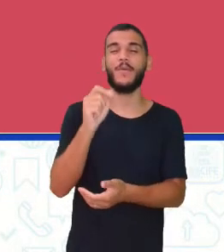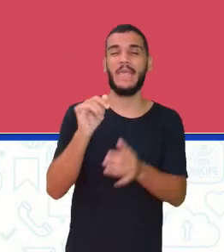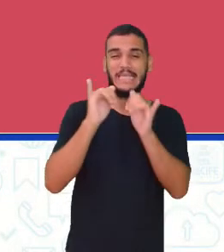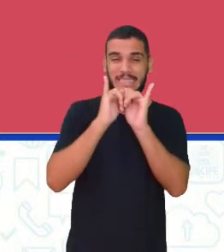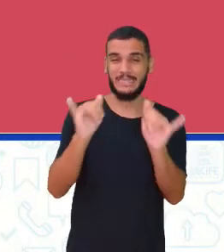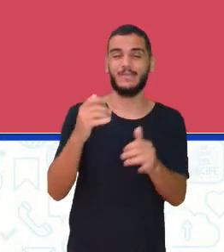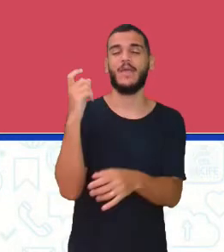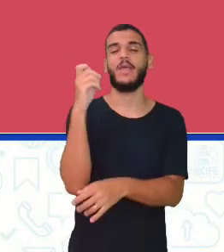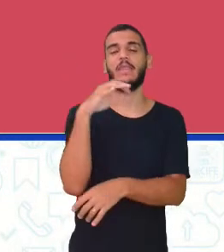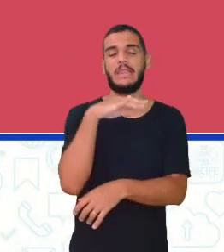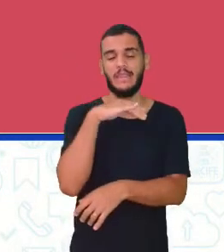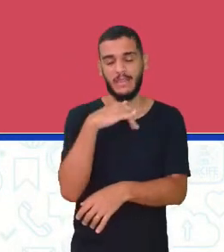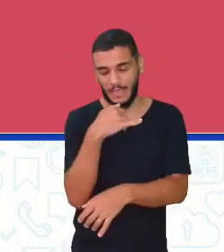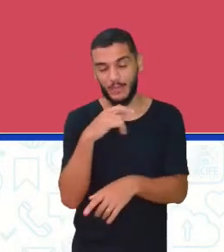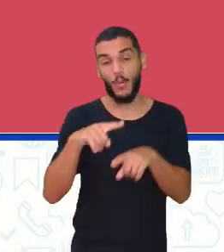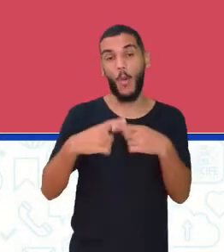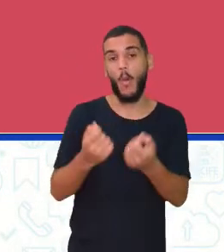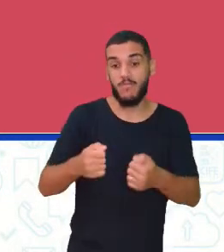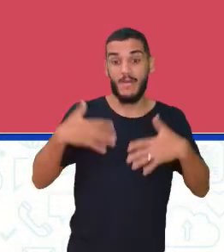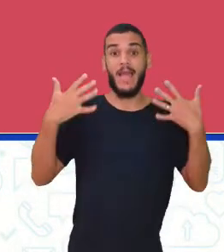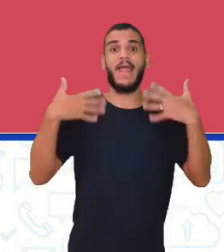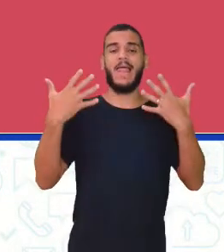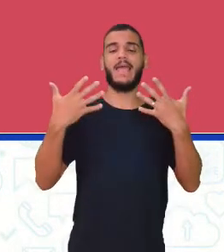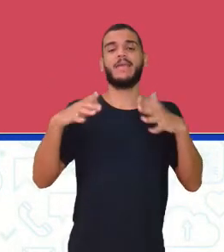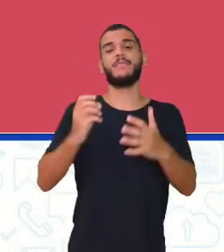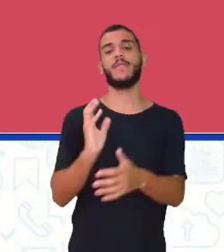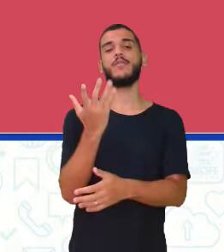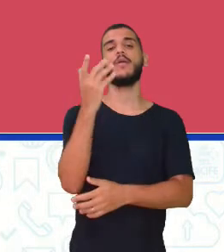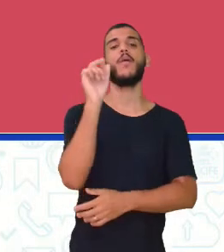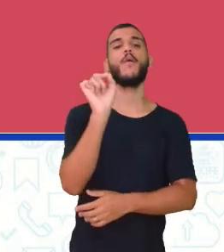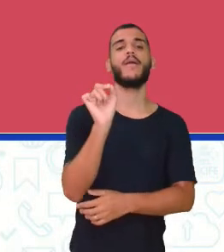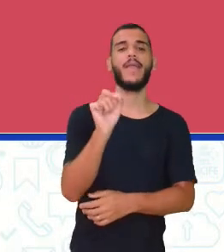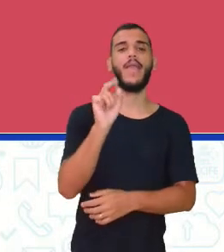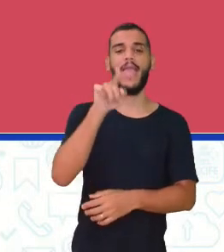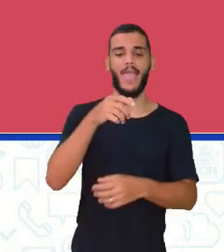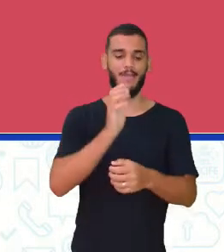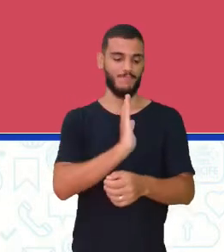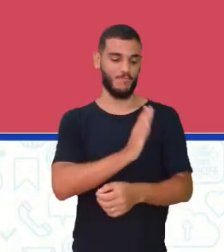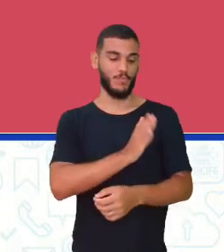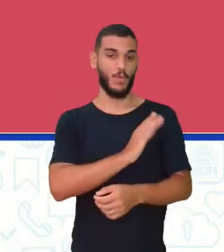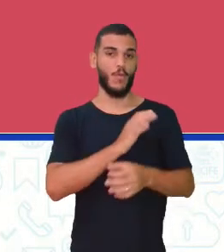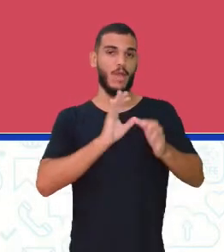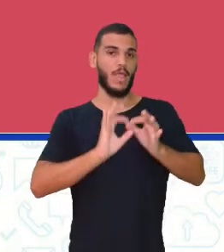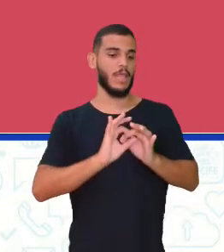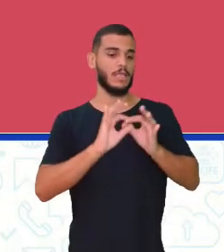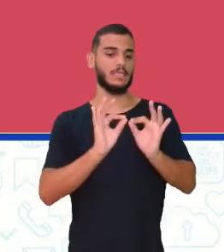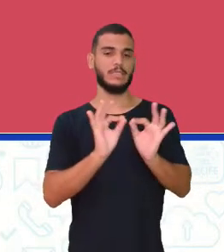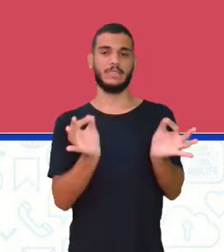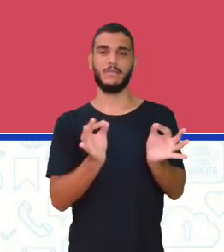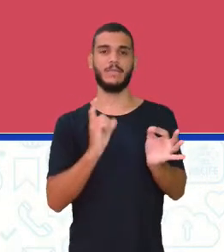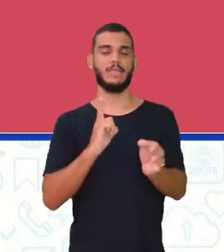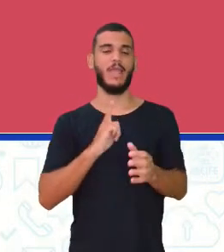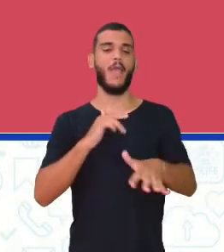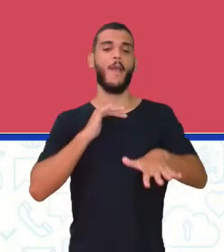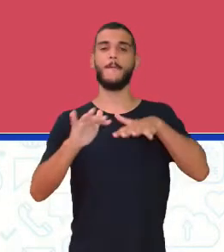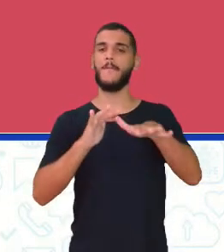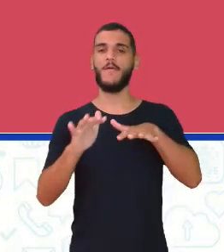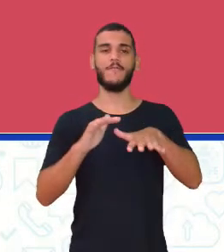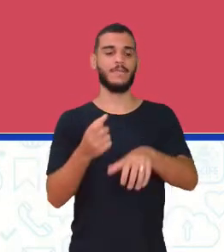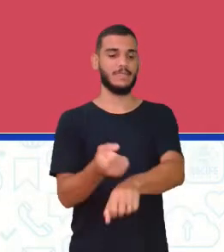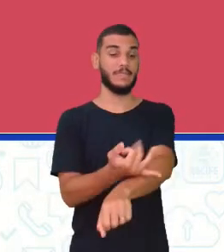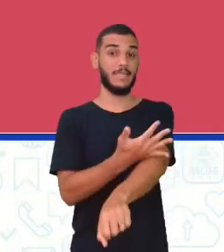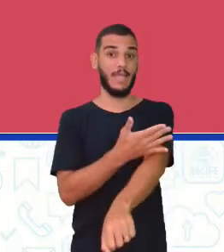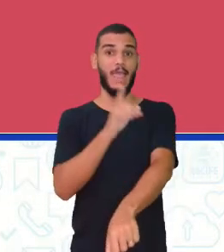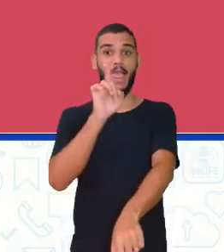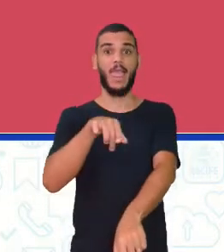alegre, de muita felicidade, você diz, mas aí ele é involuntário, sim, ele foi movido por essa emoção. Né? Ele